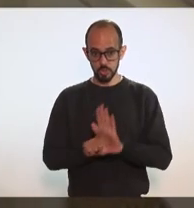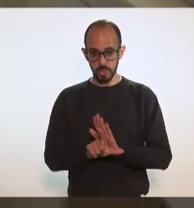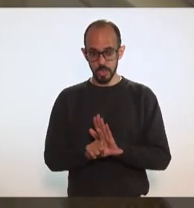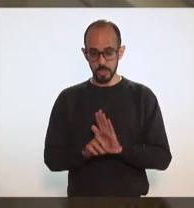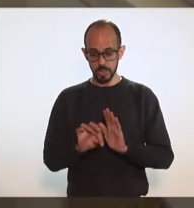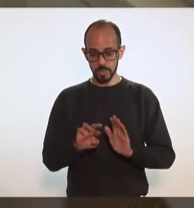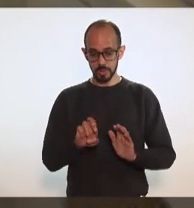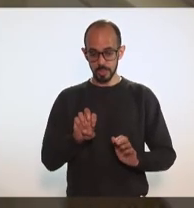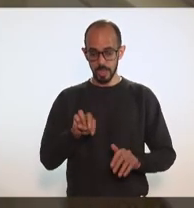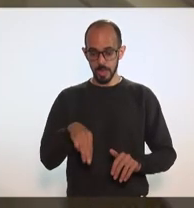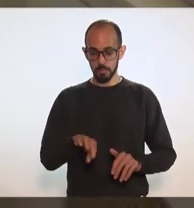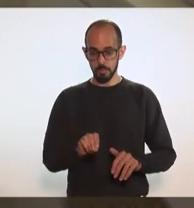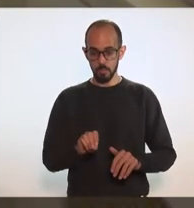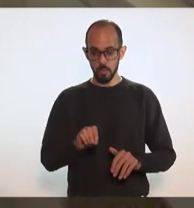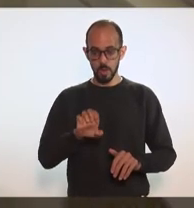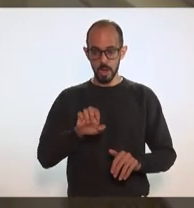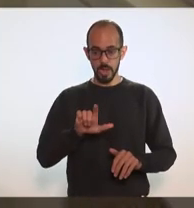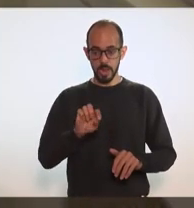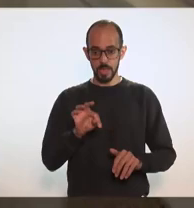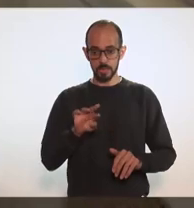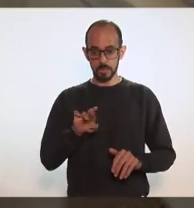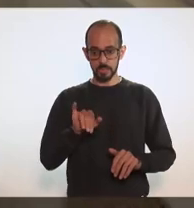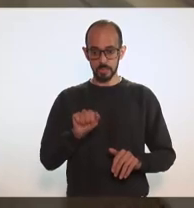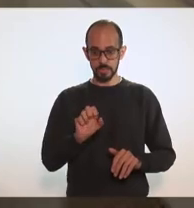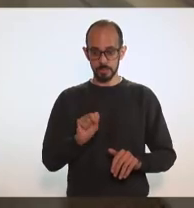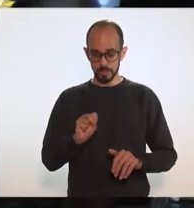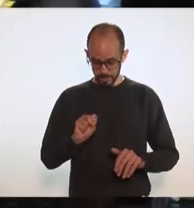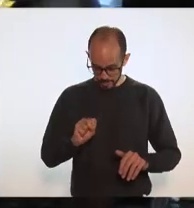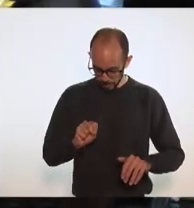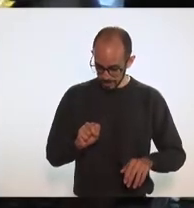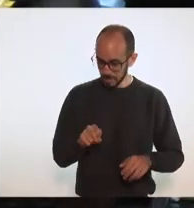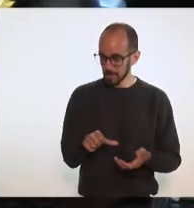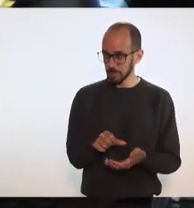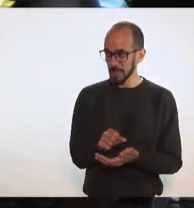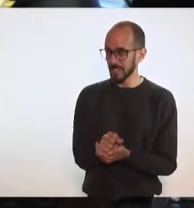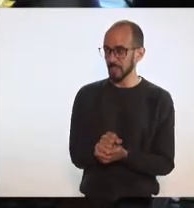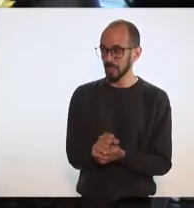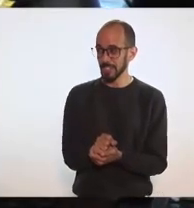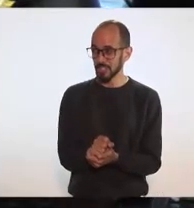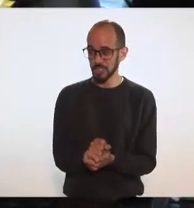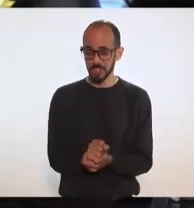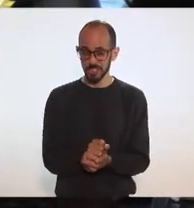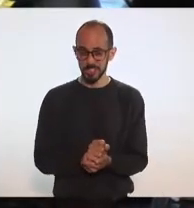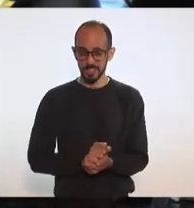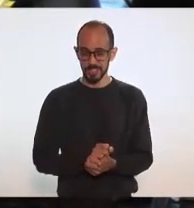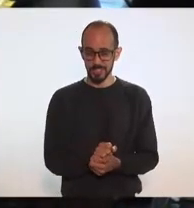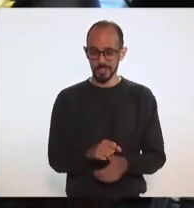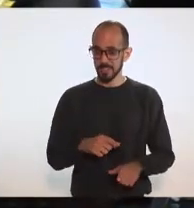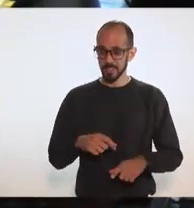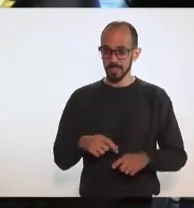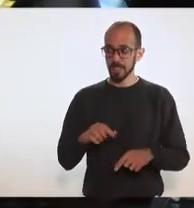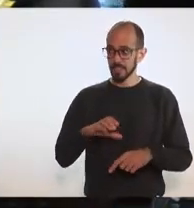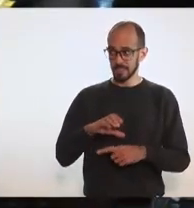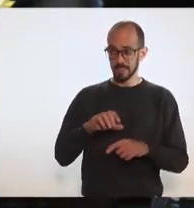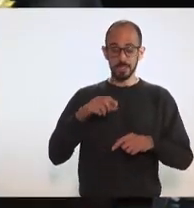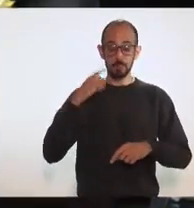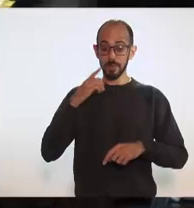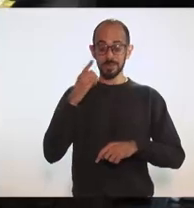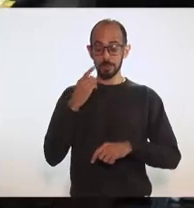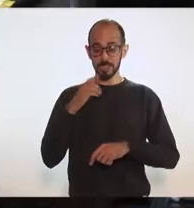termoelétricas. Cria o regime diferenciado. Deputado Rodrigo Bacelar. Deputado Chico Machado.